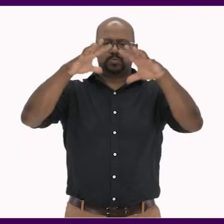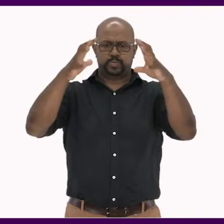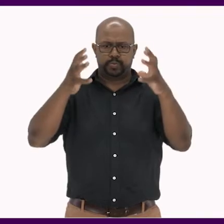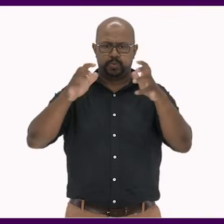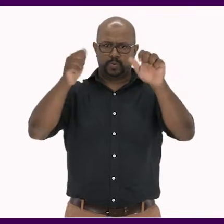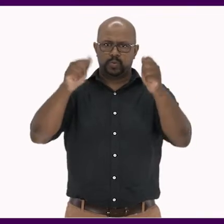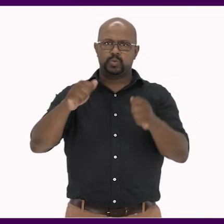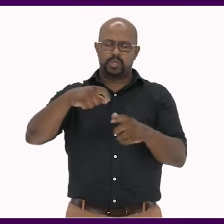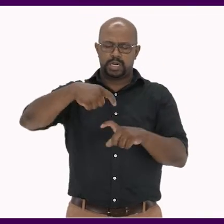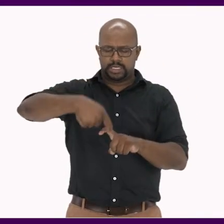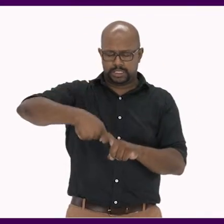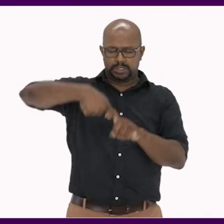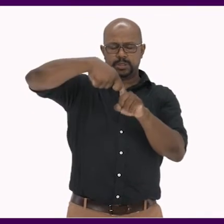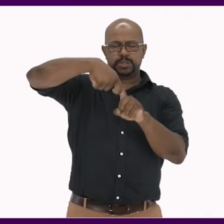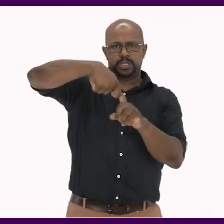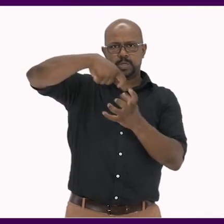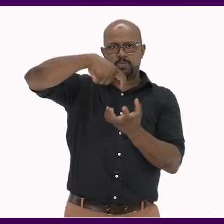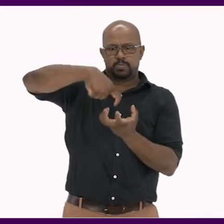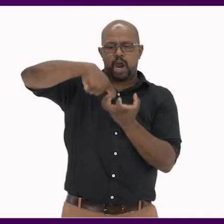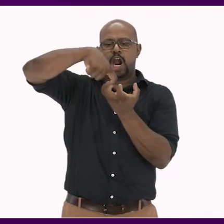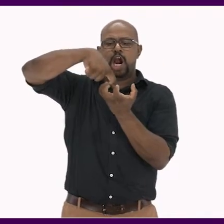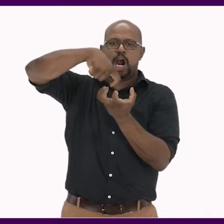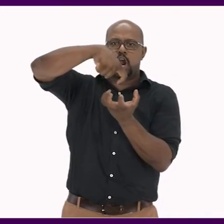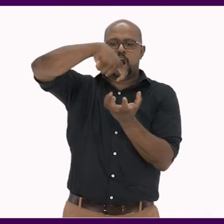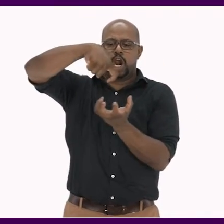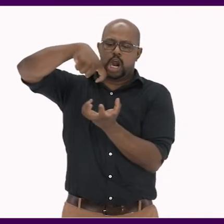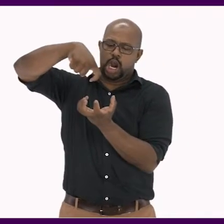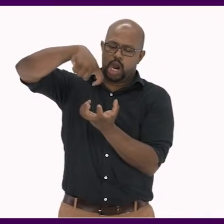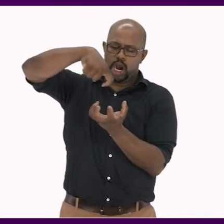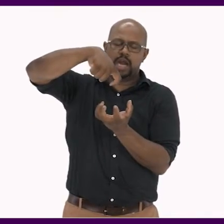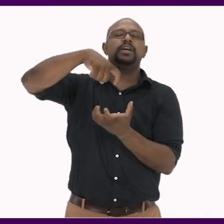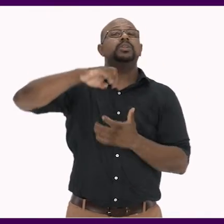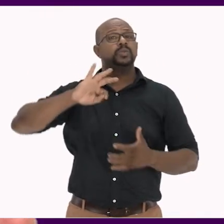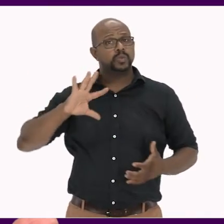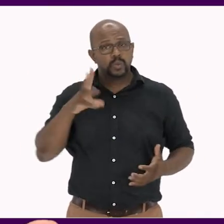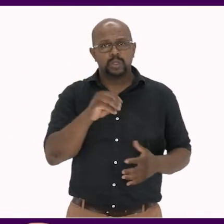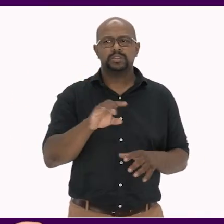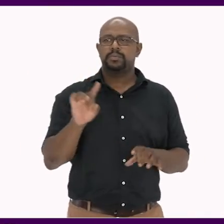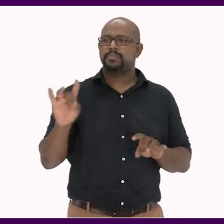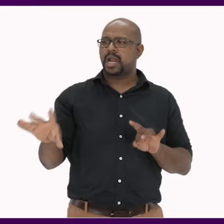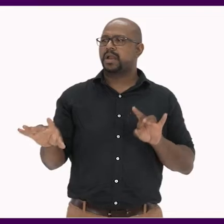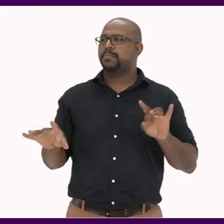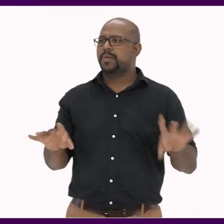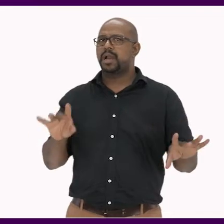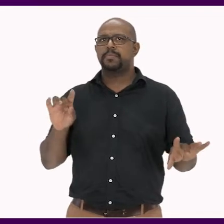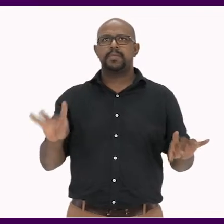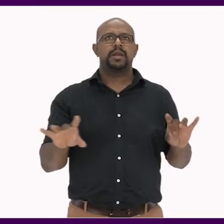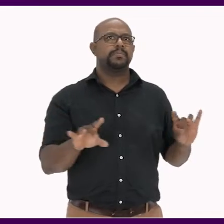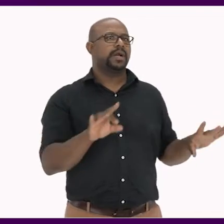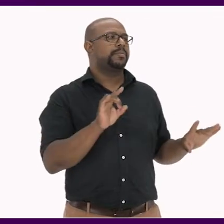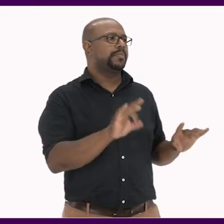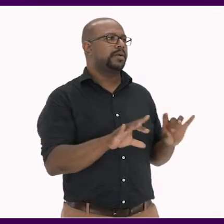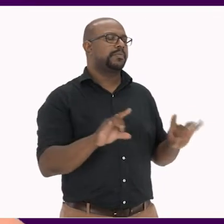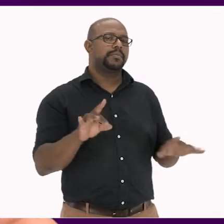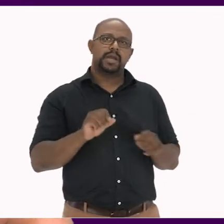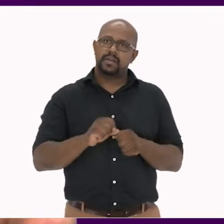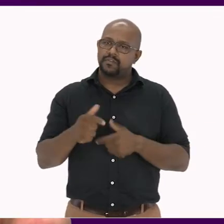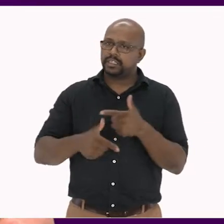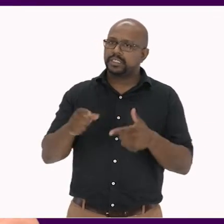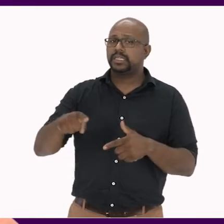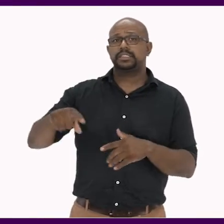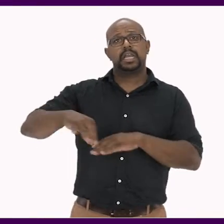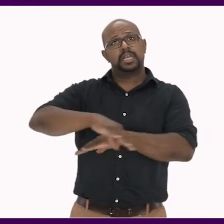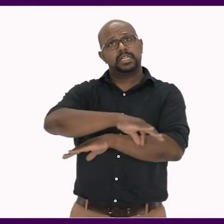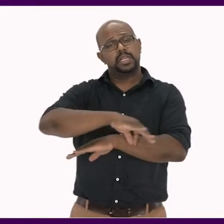espaciais, né? Então, todos esses elementos distribuídos é que vão fazer